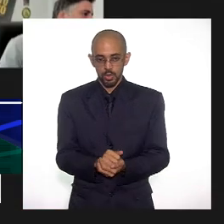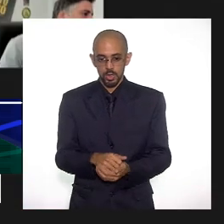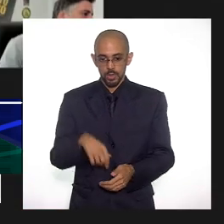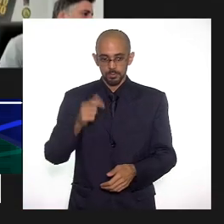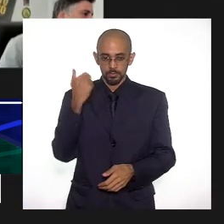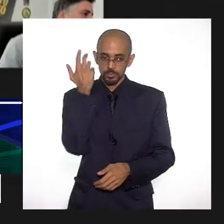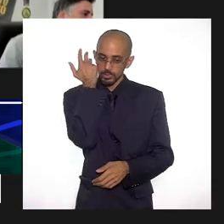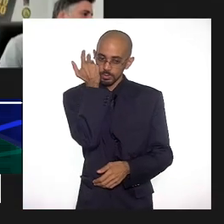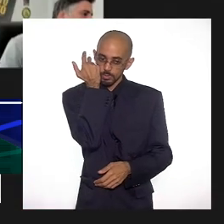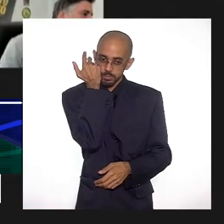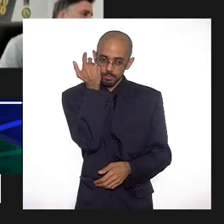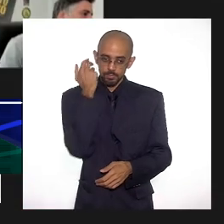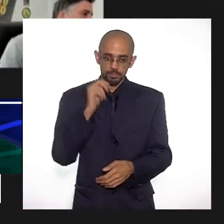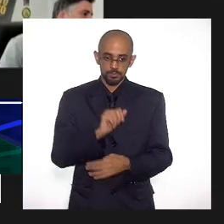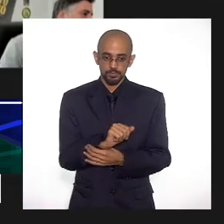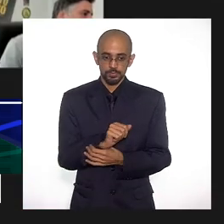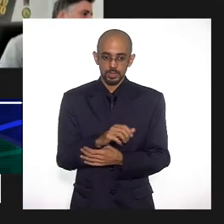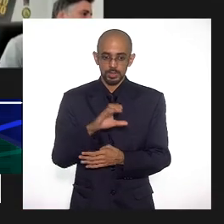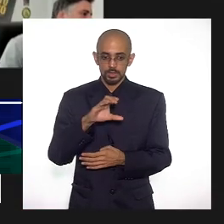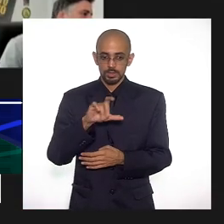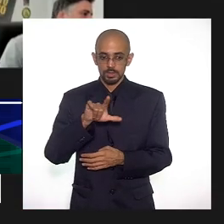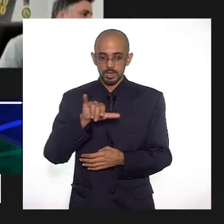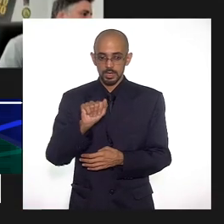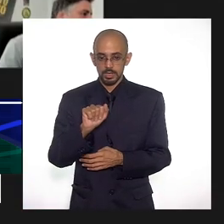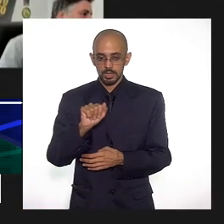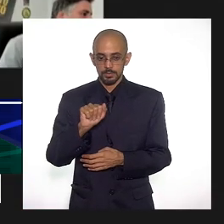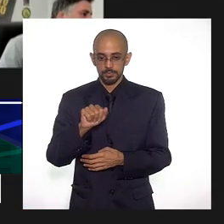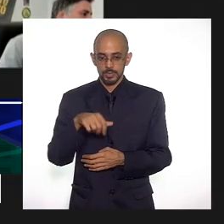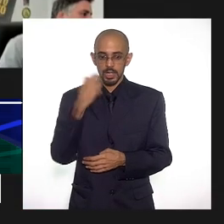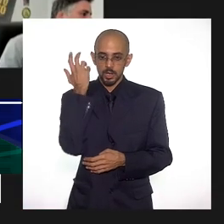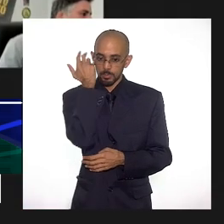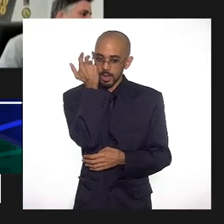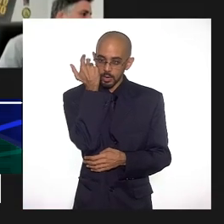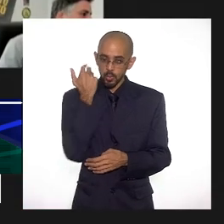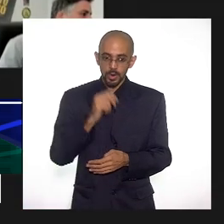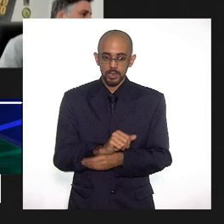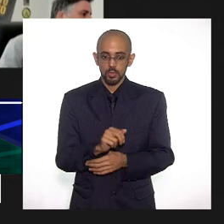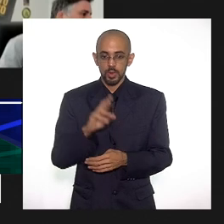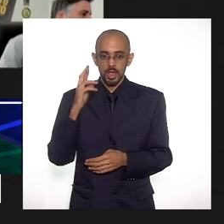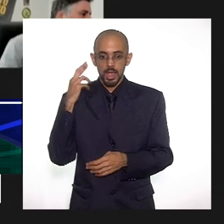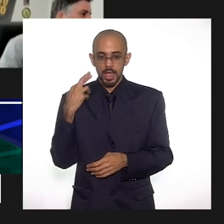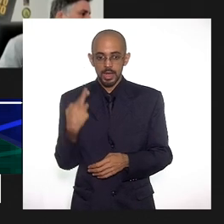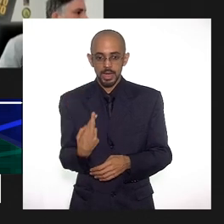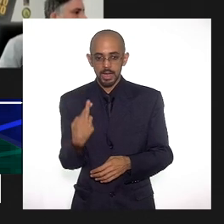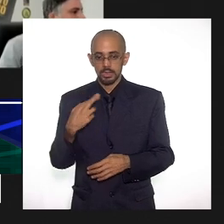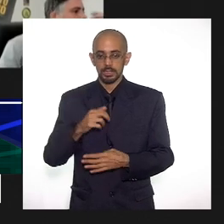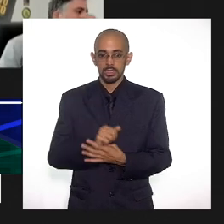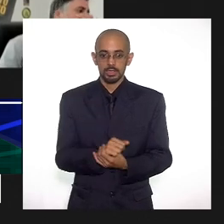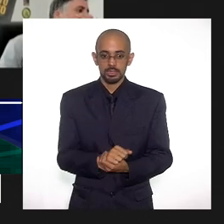Eliomar, Célia Jordão, presidente. Célia, deputada Eliomar Coelho, deputada Renata Souza,